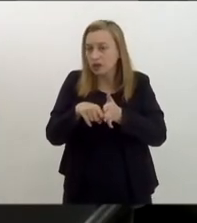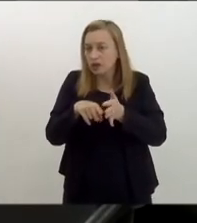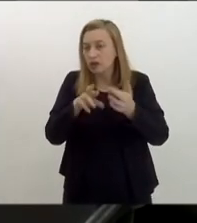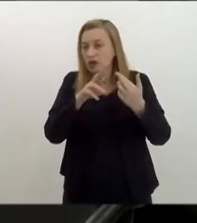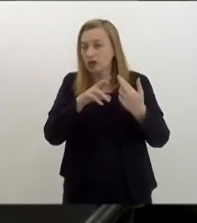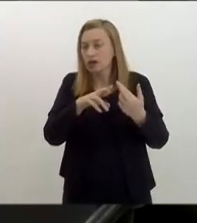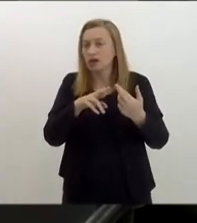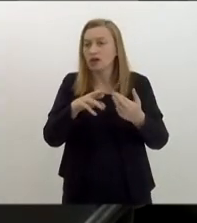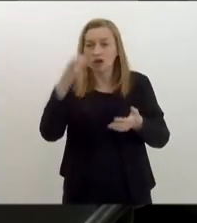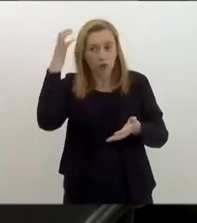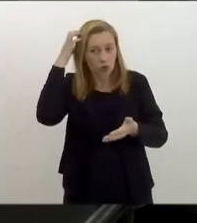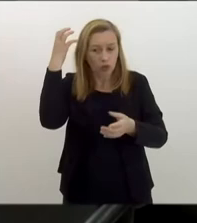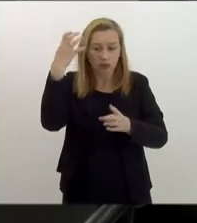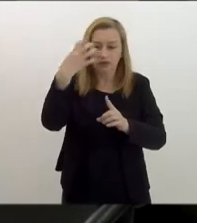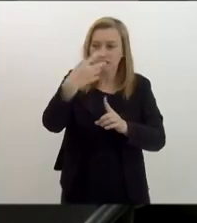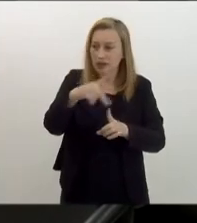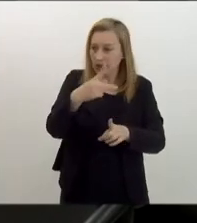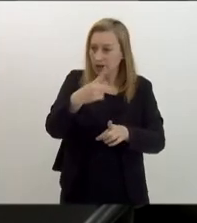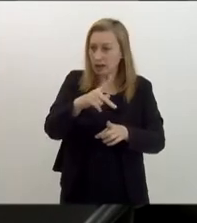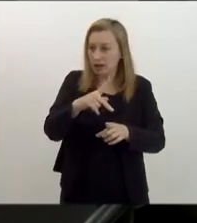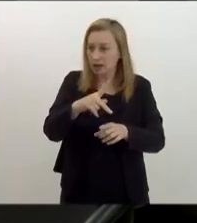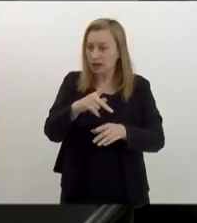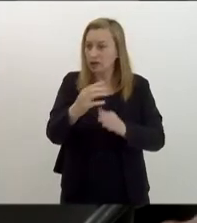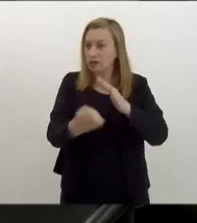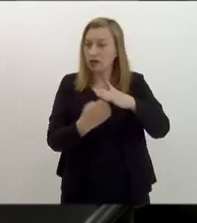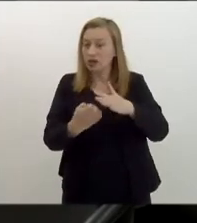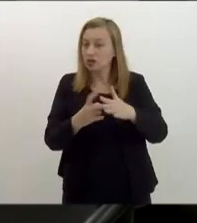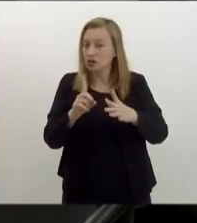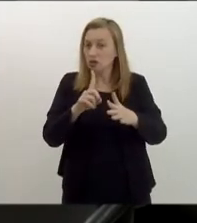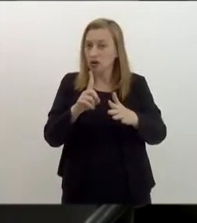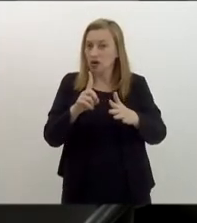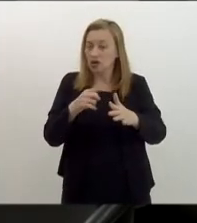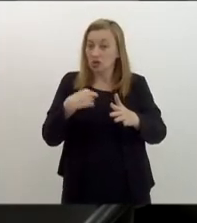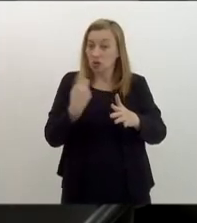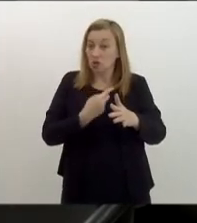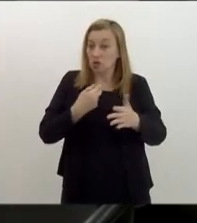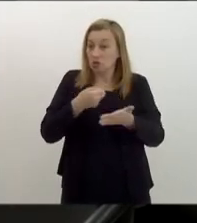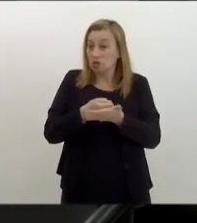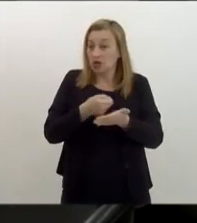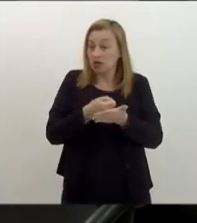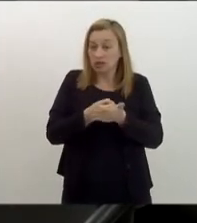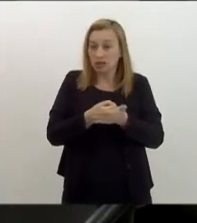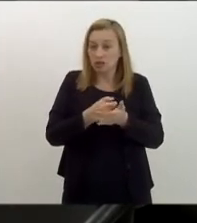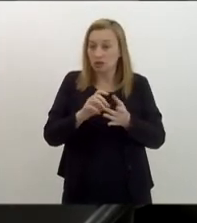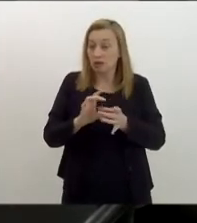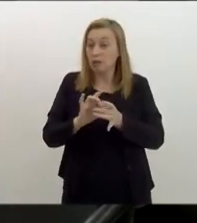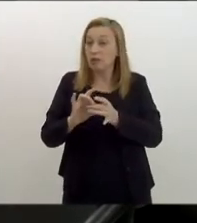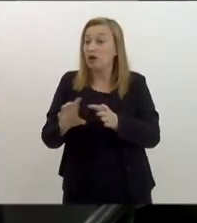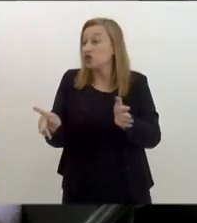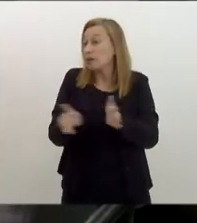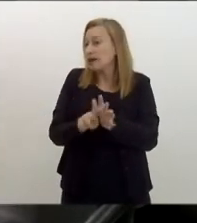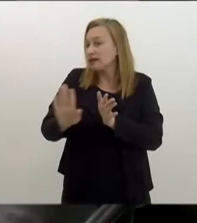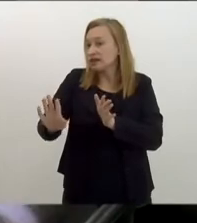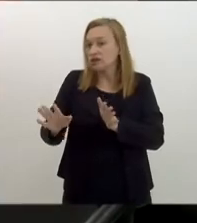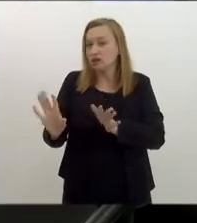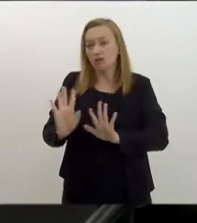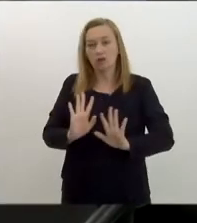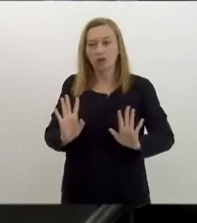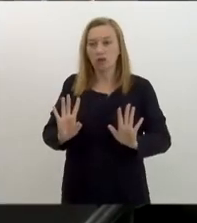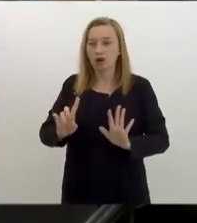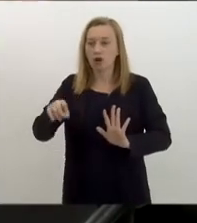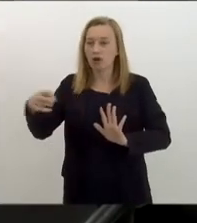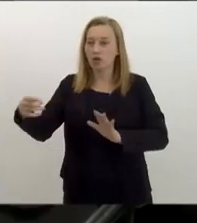da Lia já não é mais nosso dever gerar algum tipo de investigação porque isso aí já não nos compete